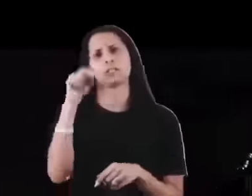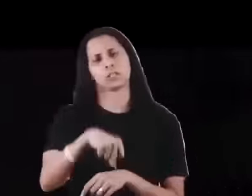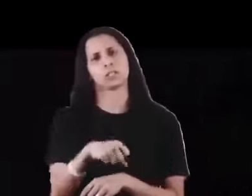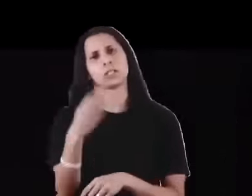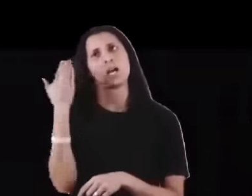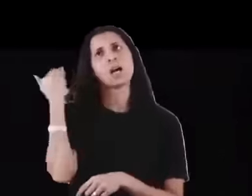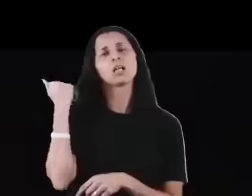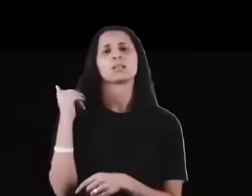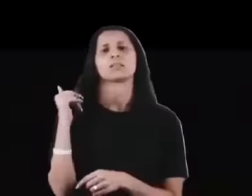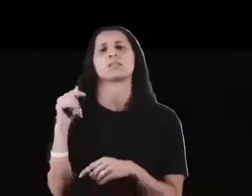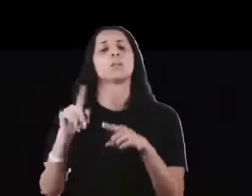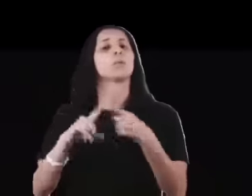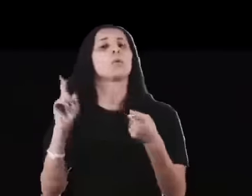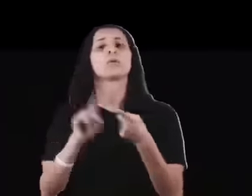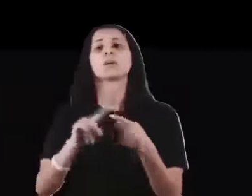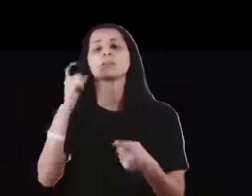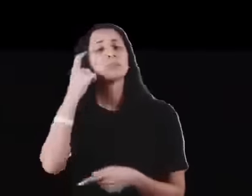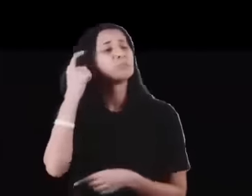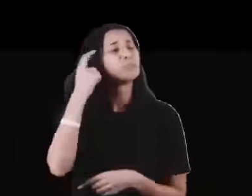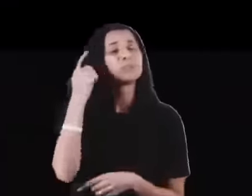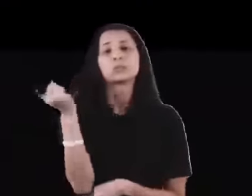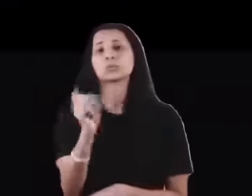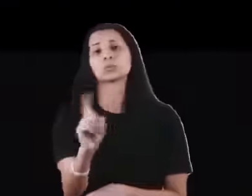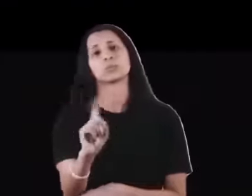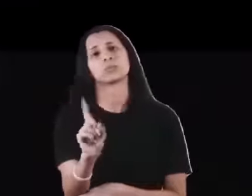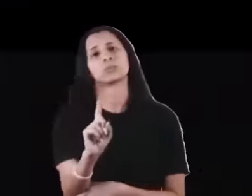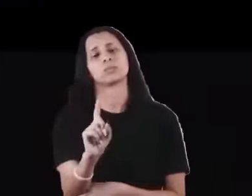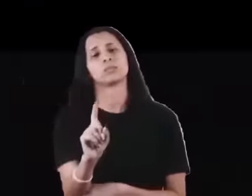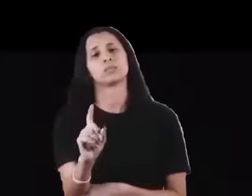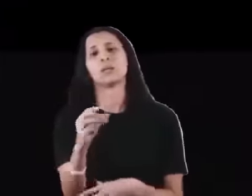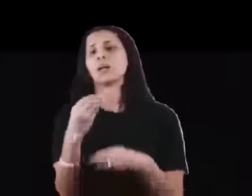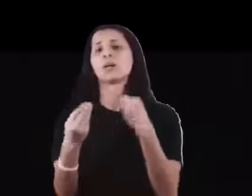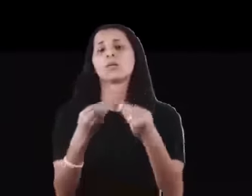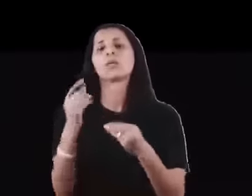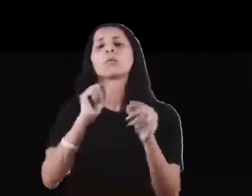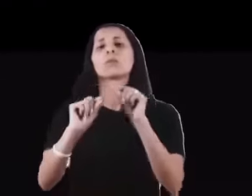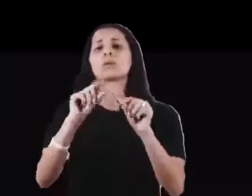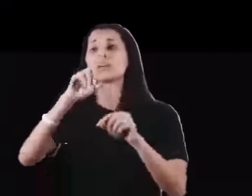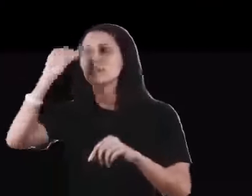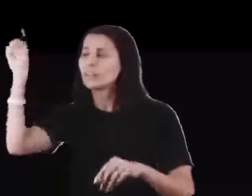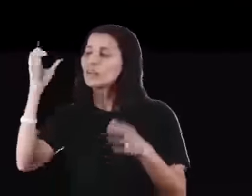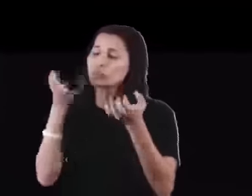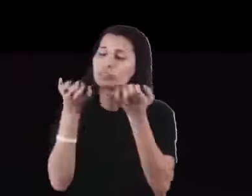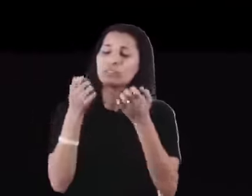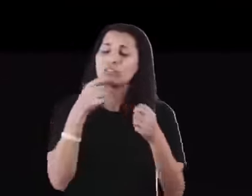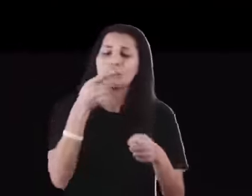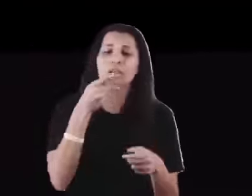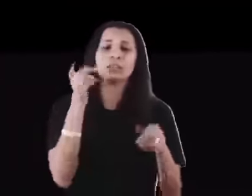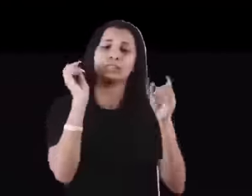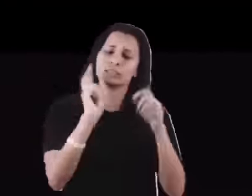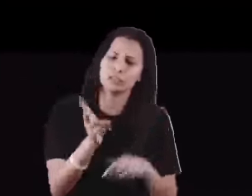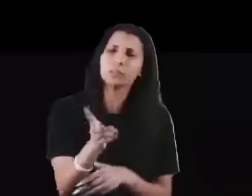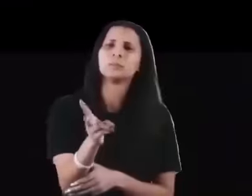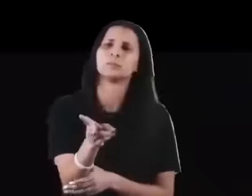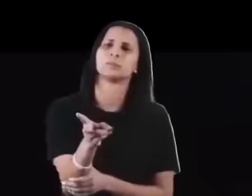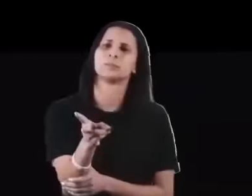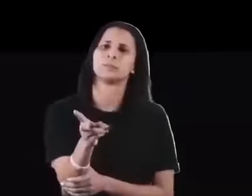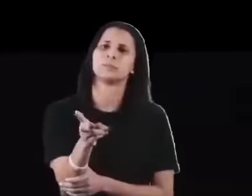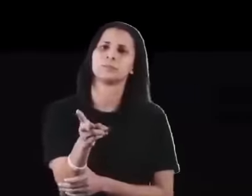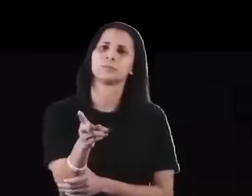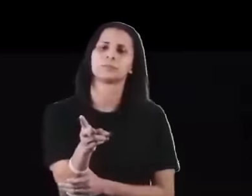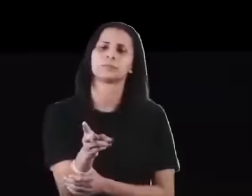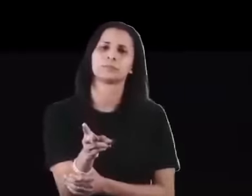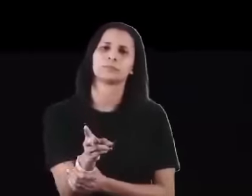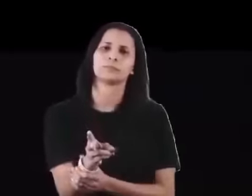ela não pensou assim era como se Deus tivesse o tempo todo tentando falar com ela e tu não falava com